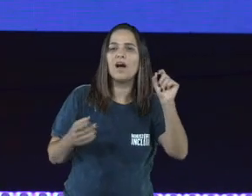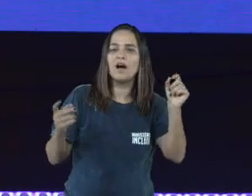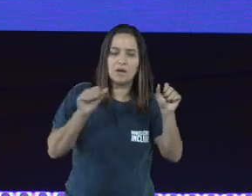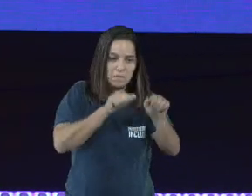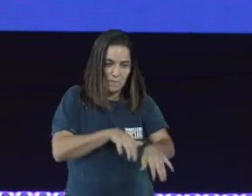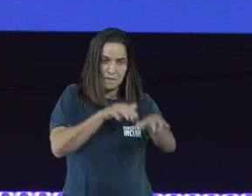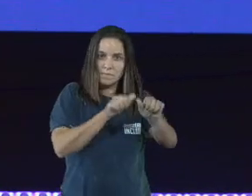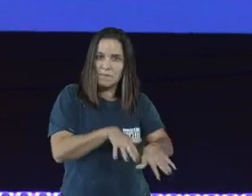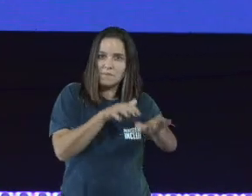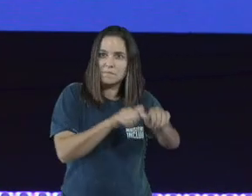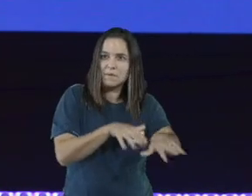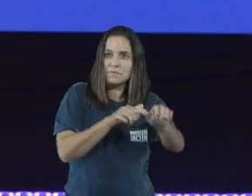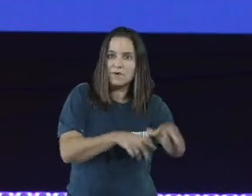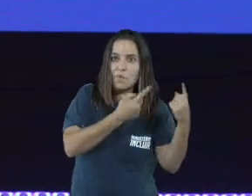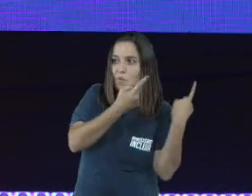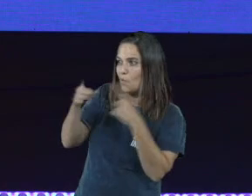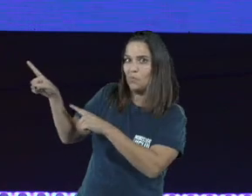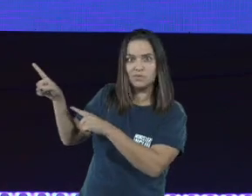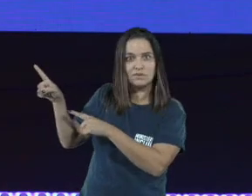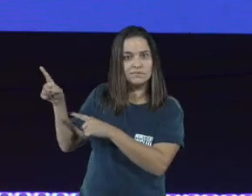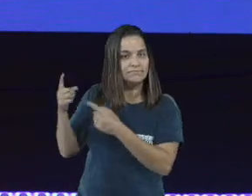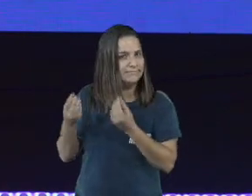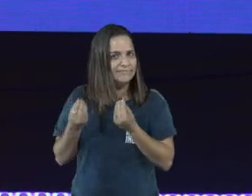do do que eles falaram sobre Jesus